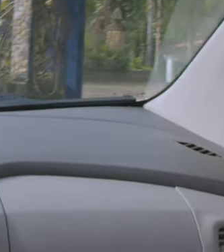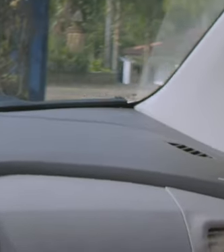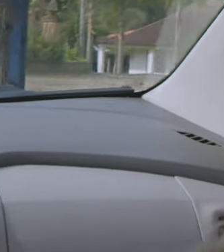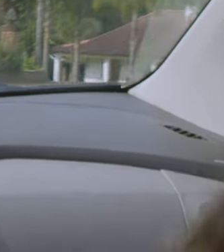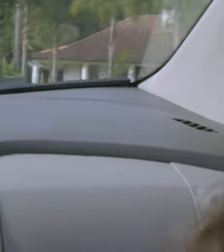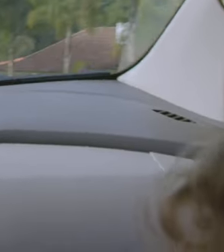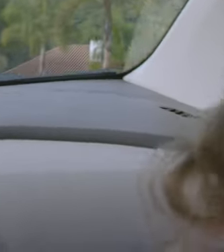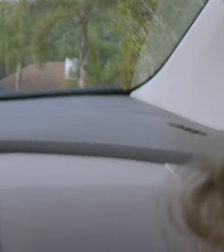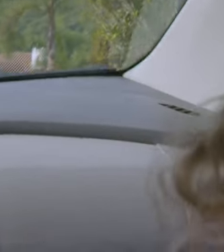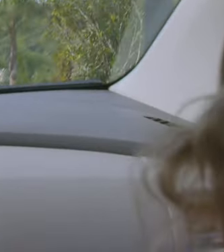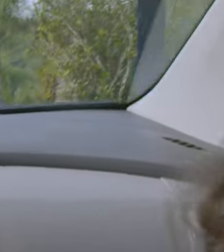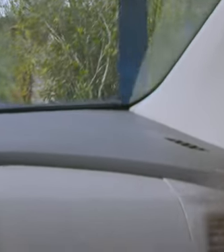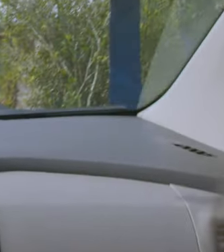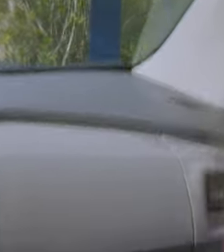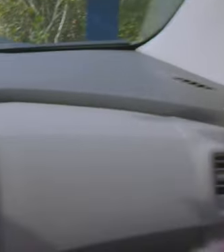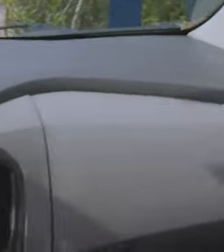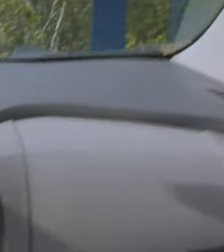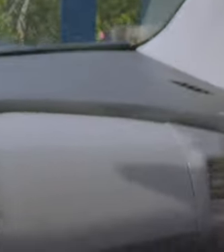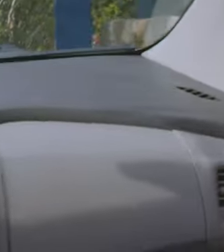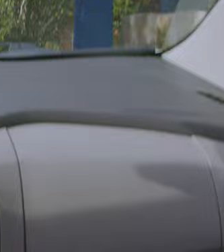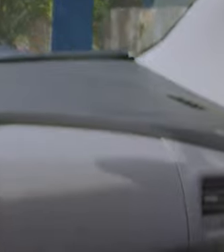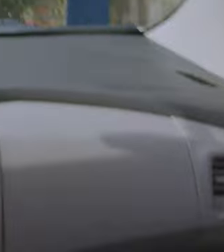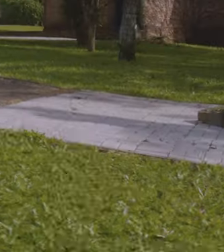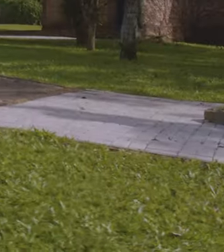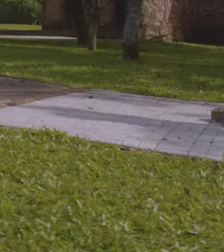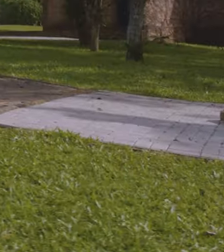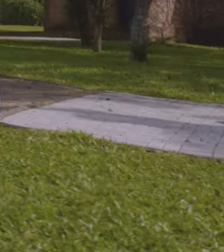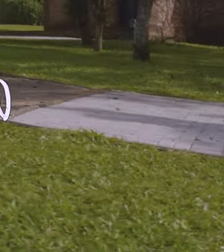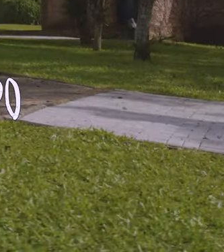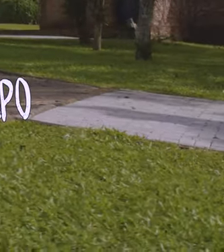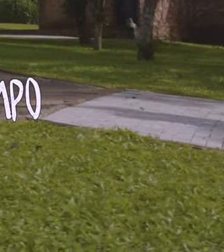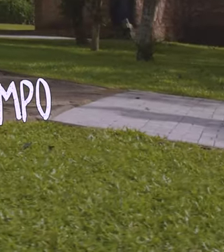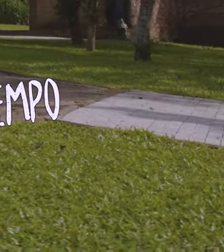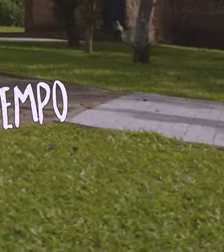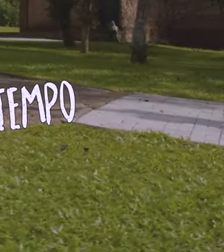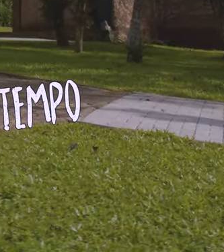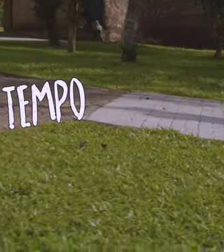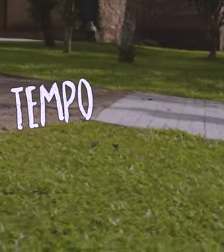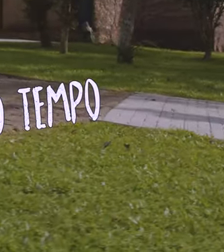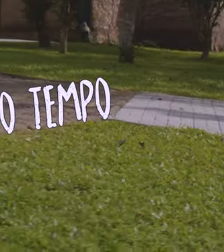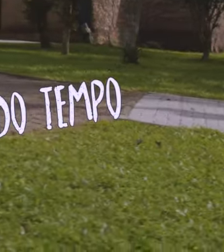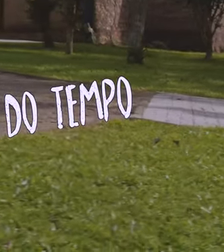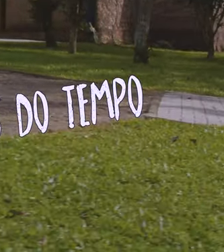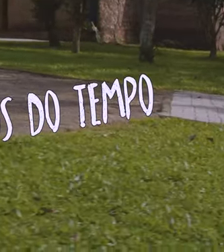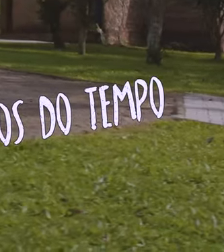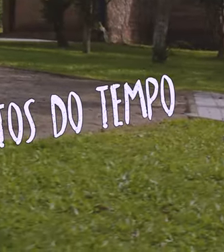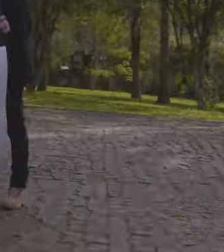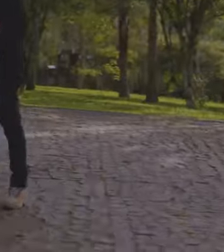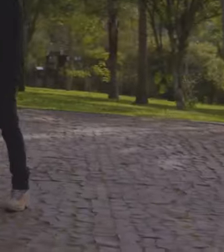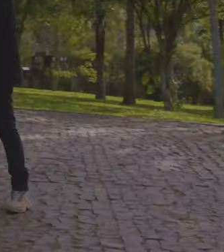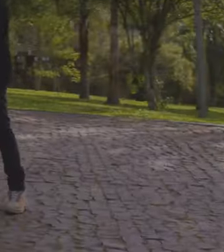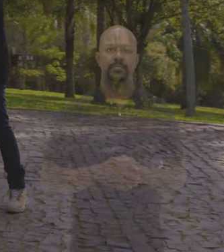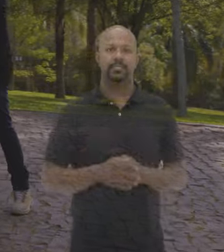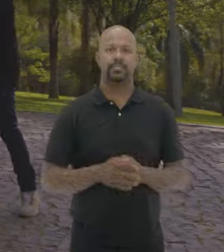pelo Pórtico trafegam por um caminho com calçamento e estacionar um carro em letras brancas Museu fragmentos do tempo eles são recebidos por um homem de barba grande branca e